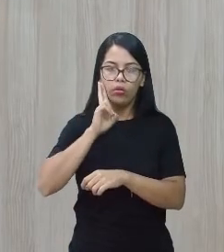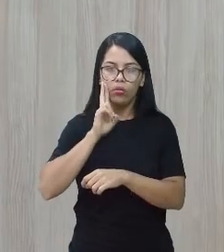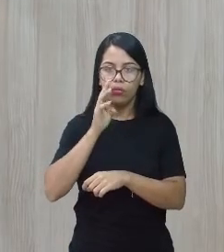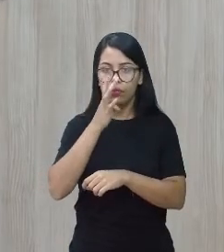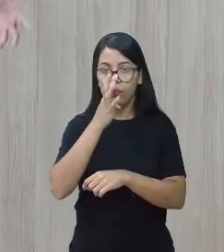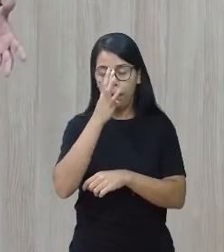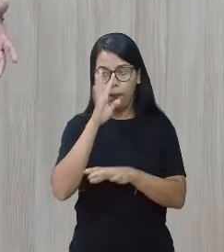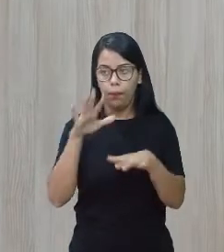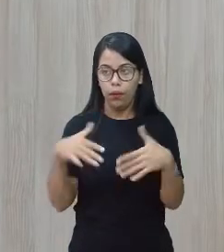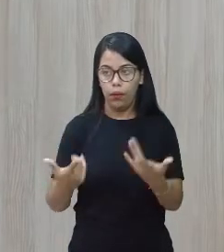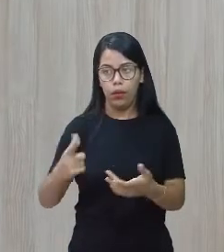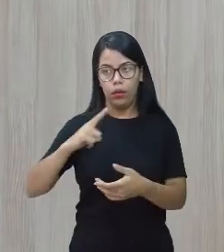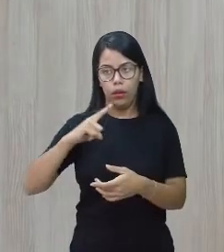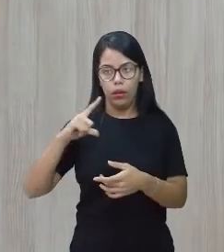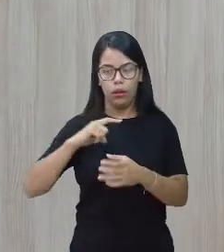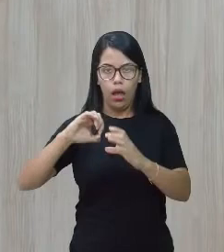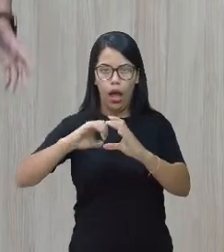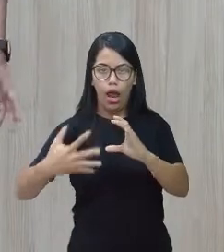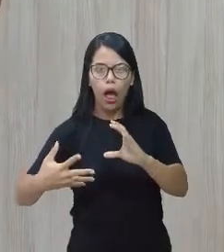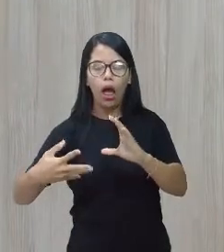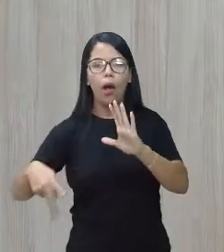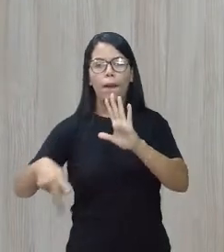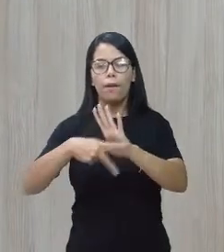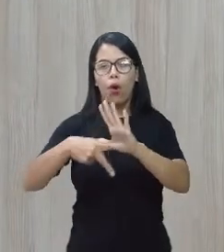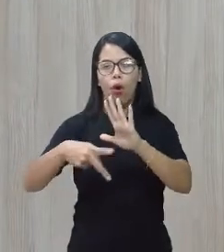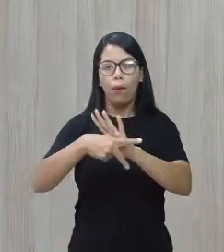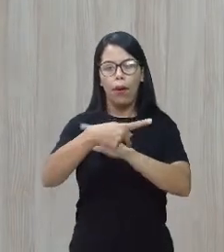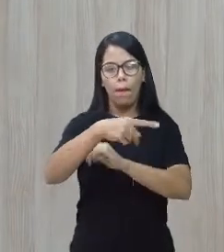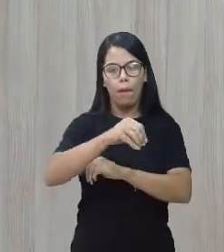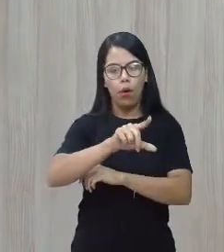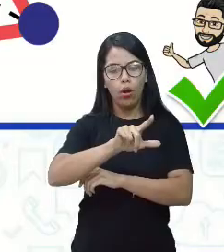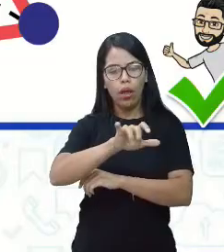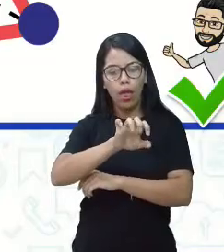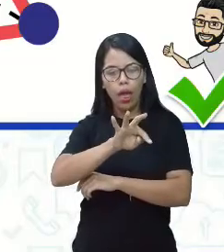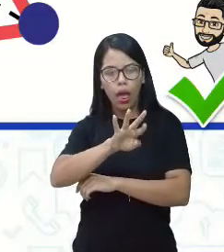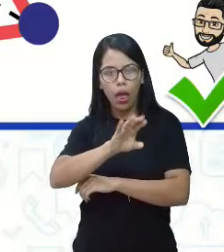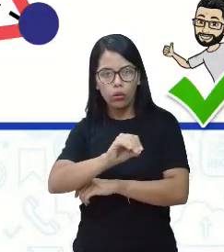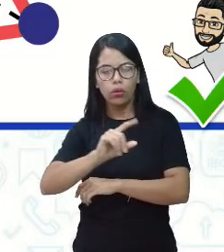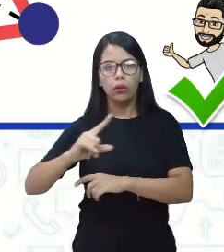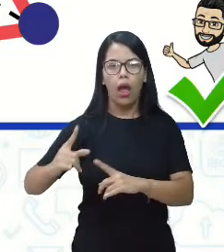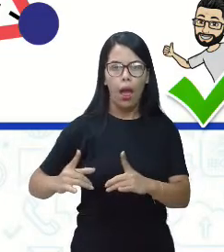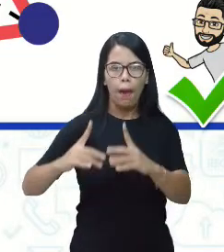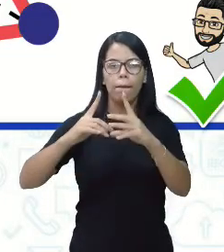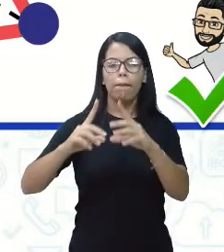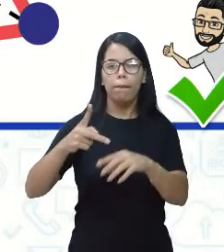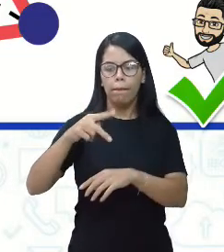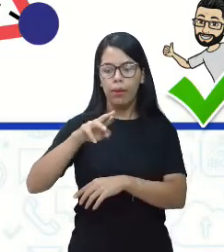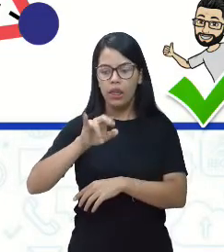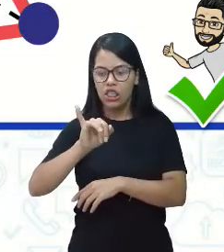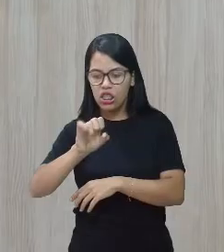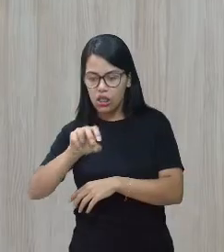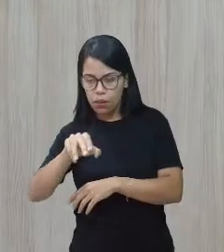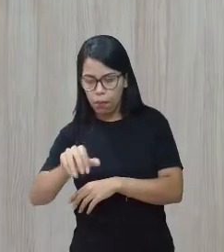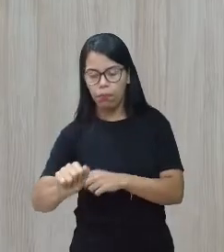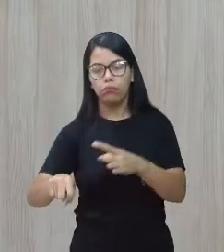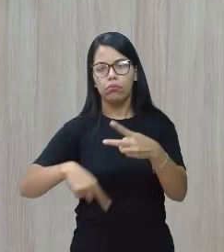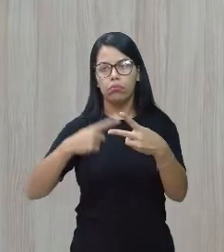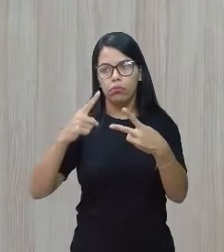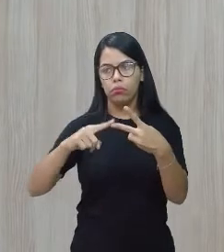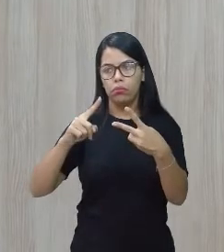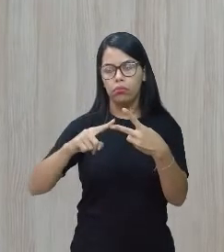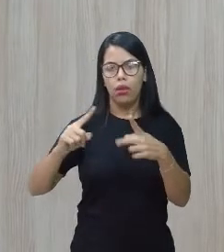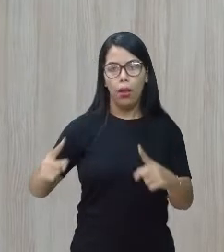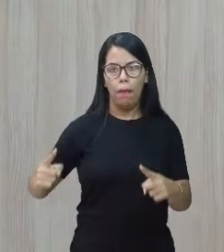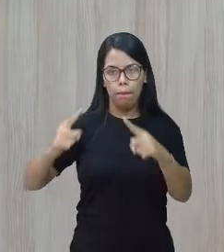gente tem aí a classificação desses poliedros, que são prismas e pirâmides, tá bom? Então, ó, tá vendo